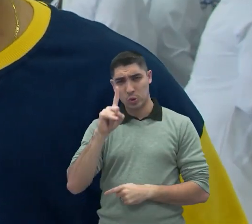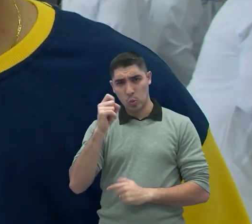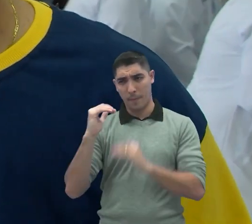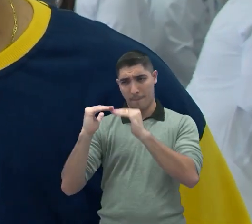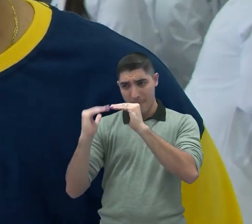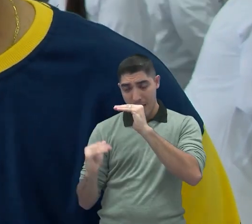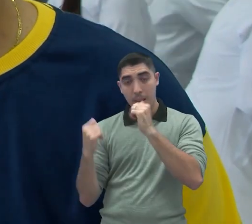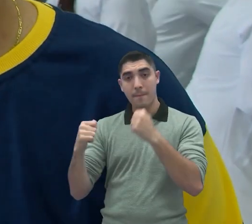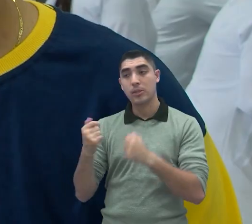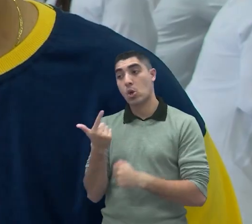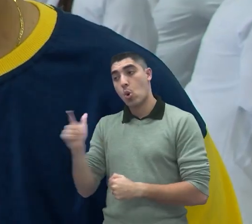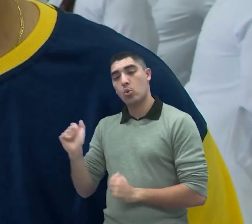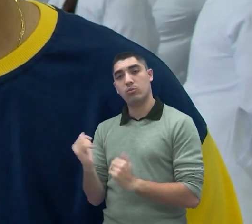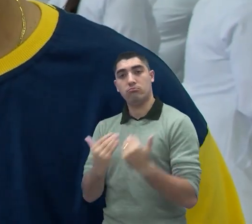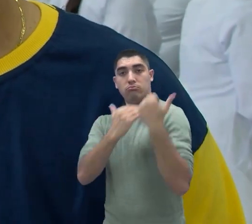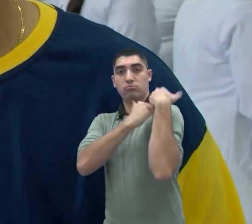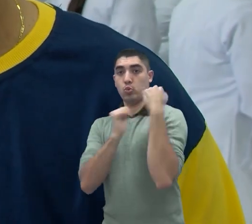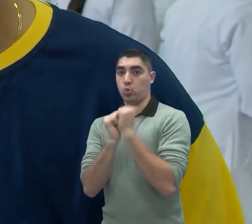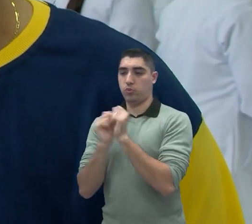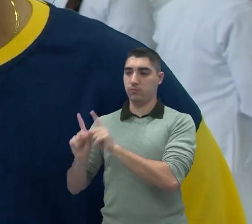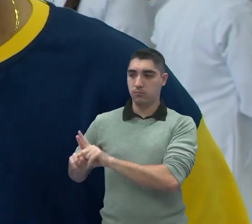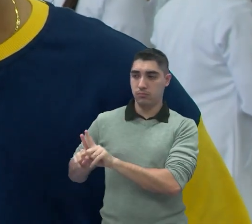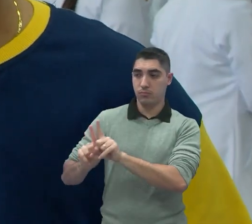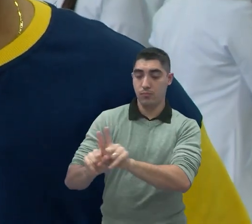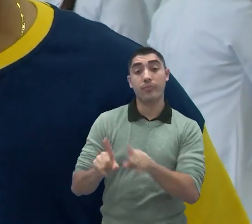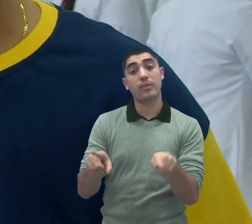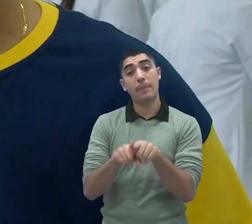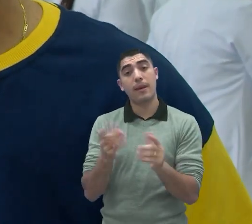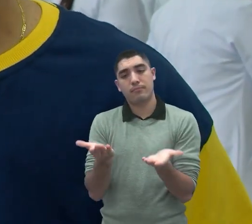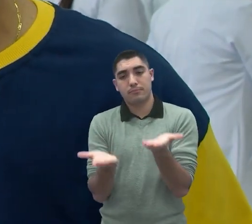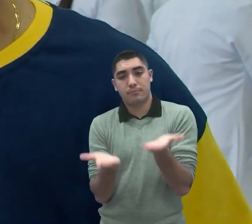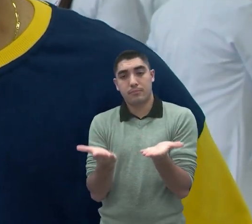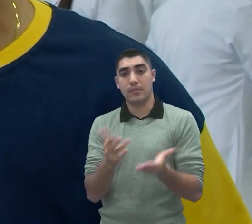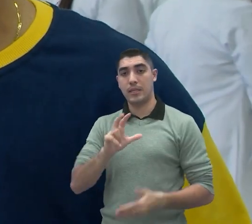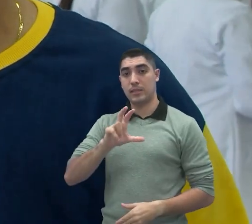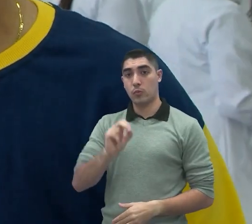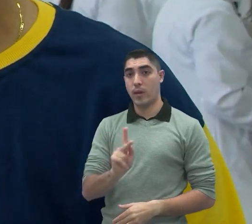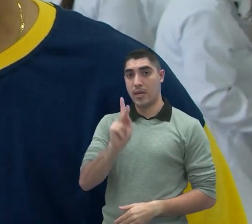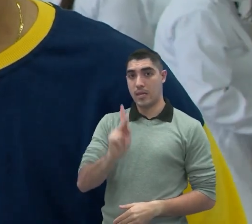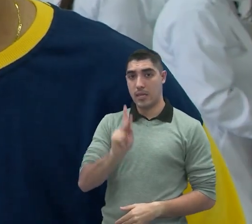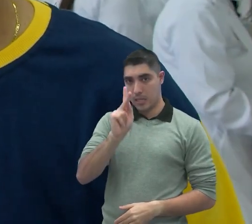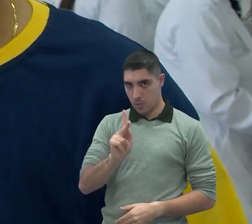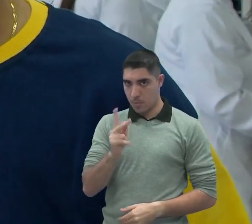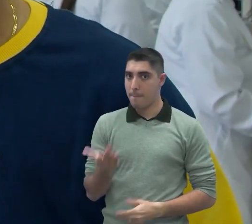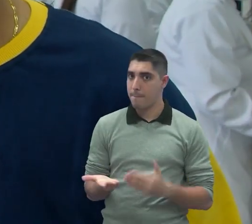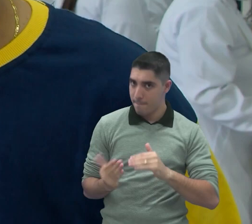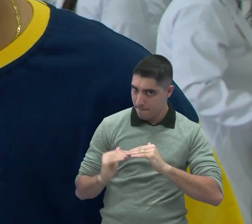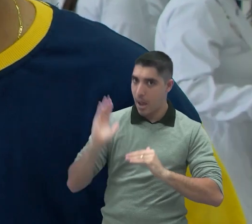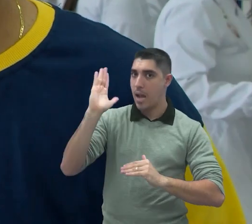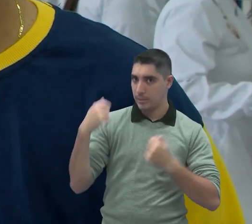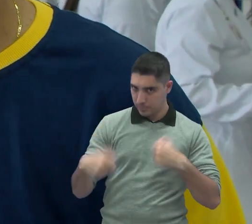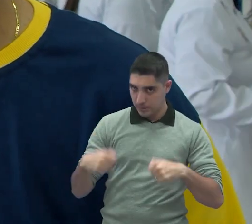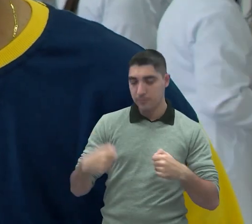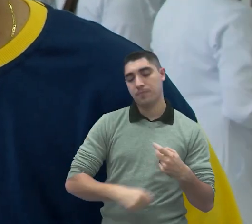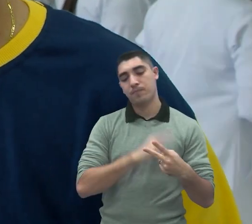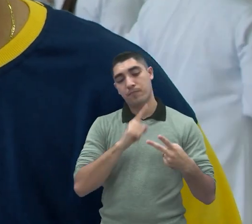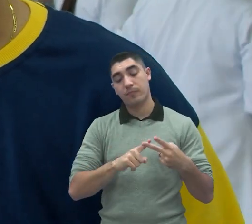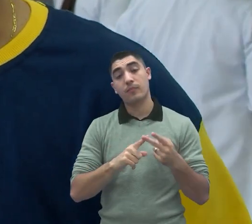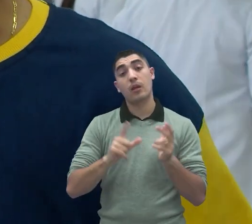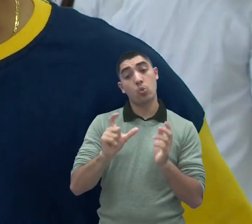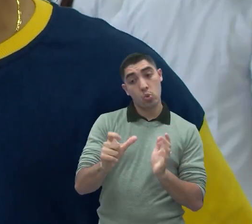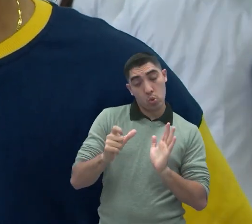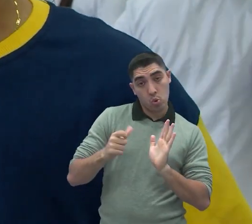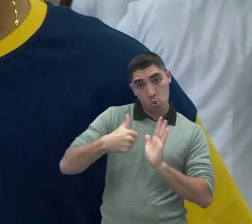menor de idade deve estar acompanhado de um responsável legal. Além disso, o doador deve pesar mais de 50 quilos, deve estar portando um documento com